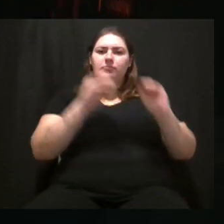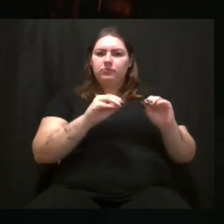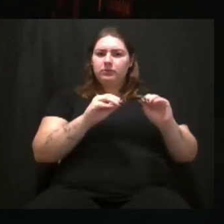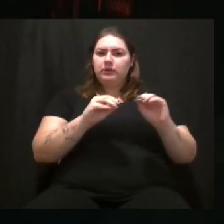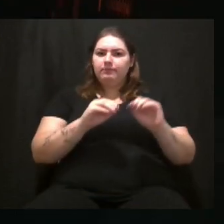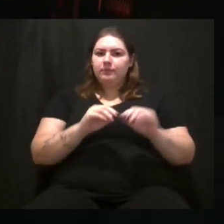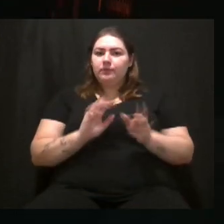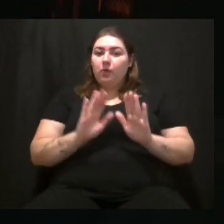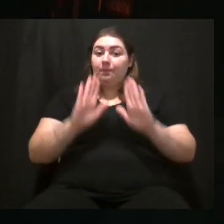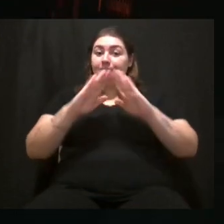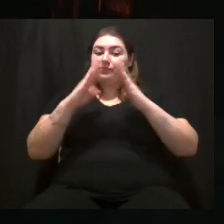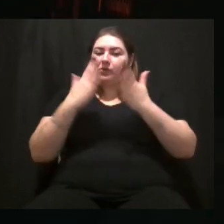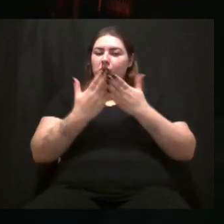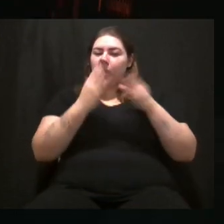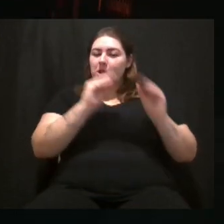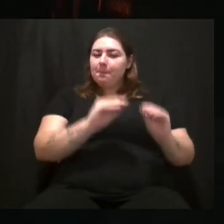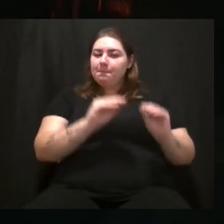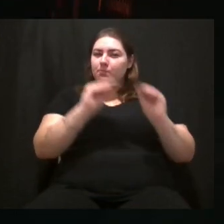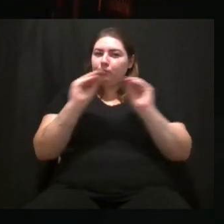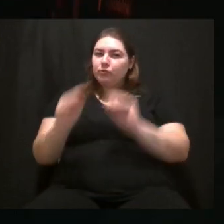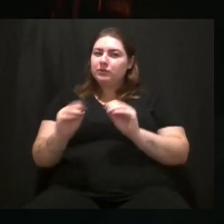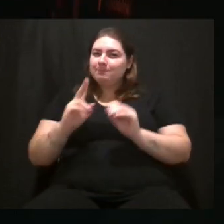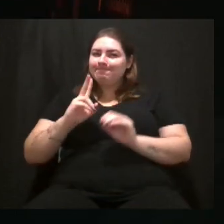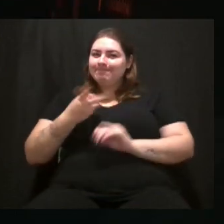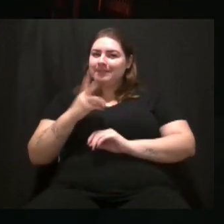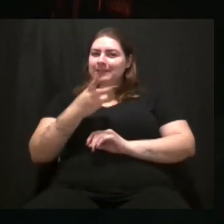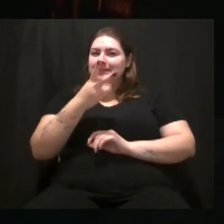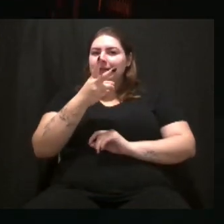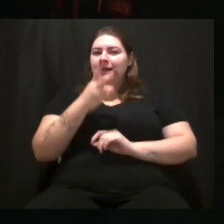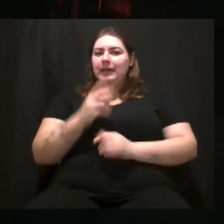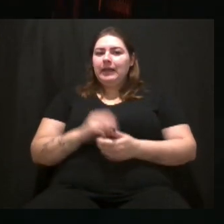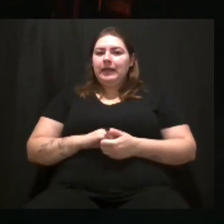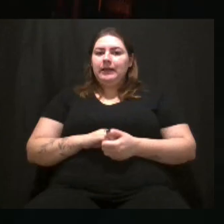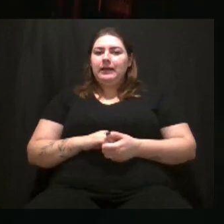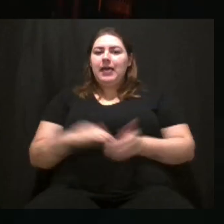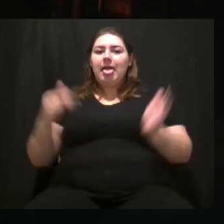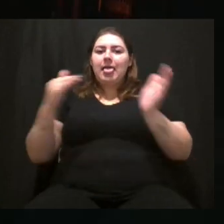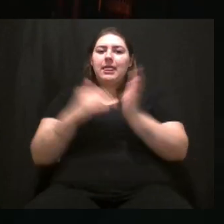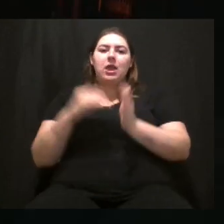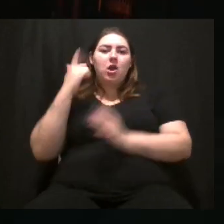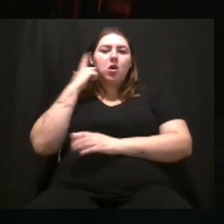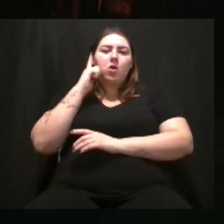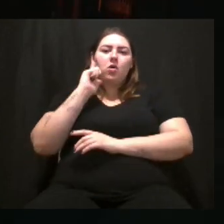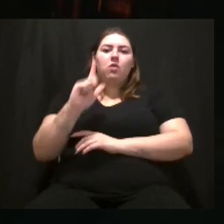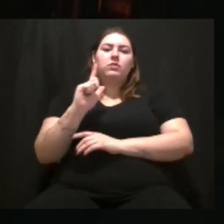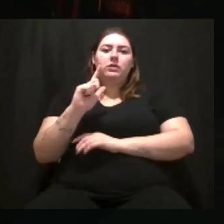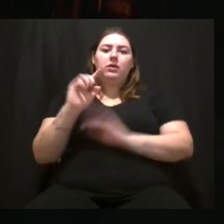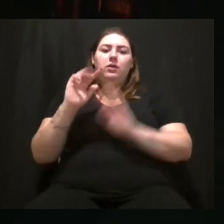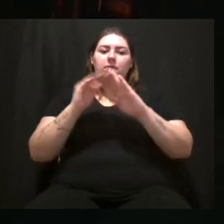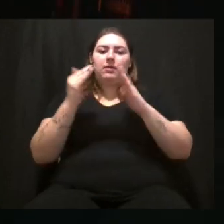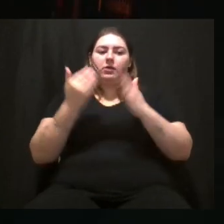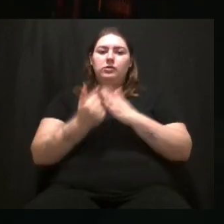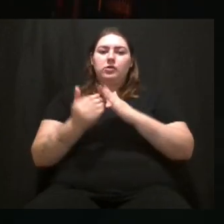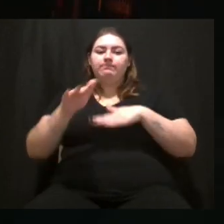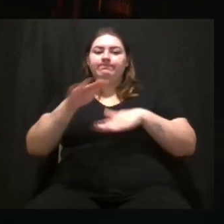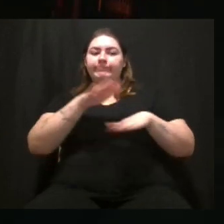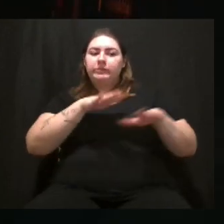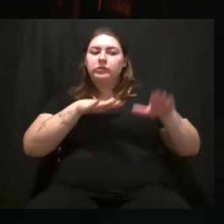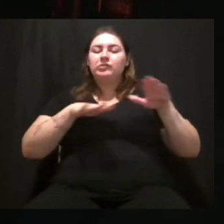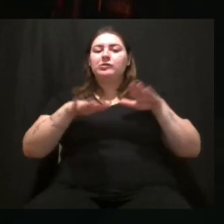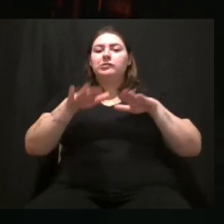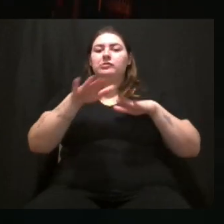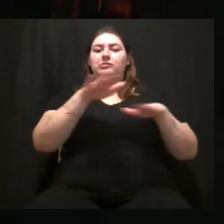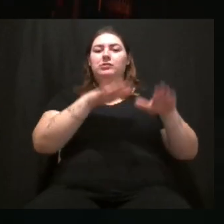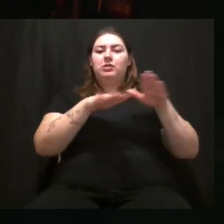de escola com frequência, até a gente conseguir uma escola que se ajuste, que se adeque às